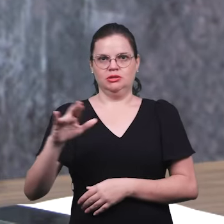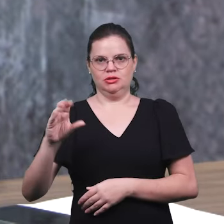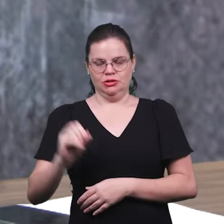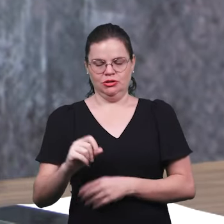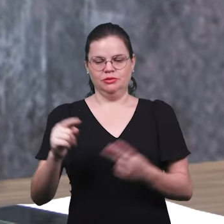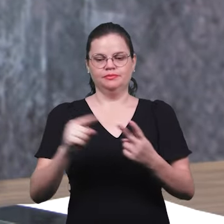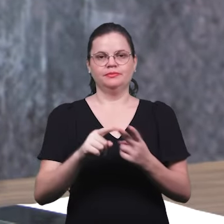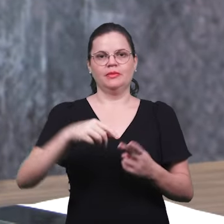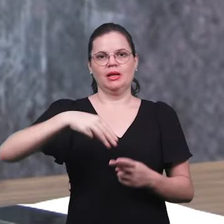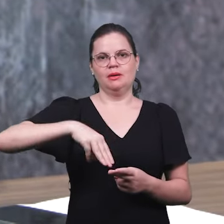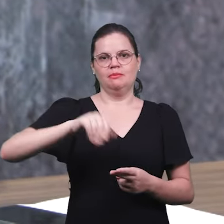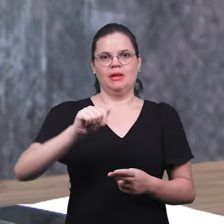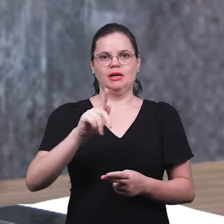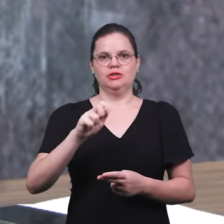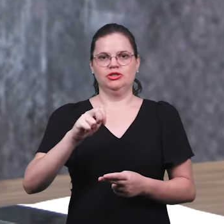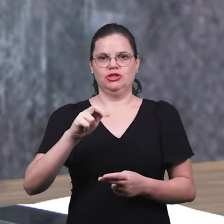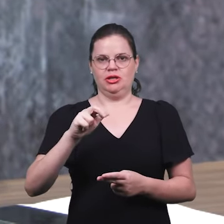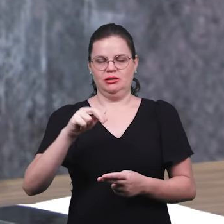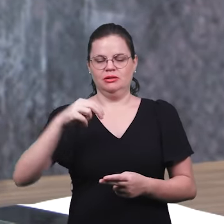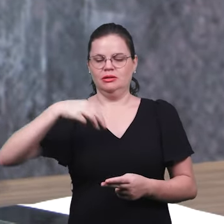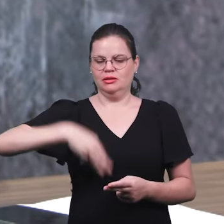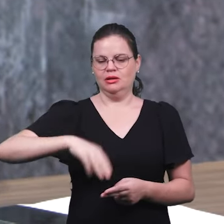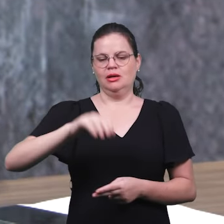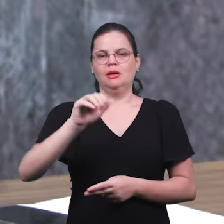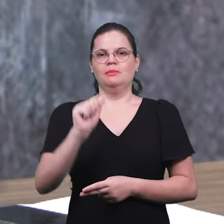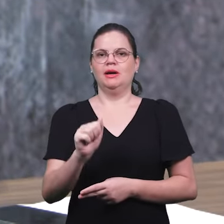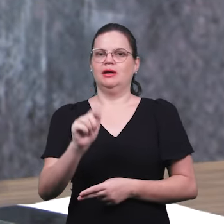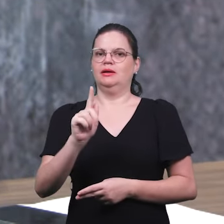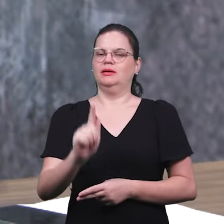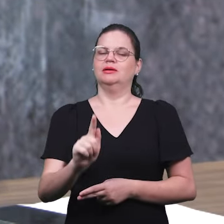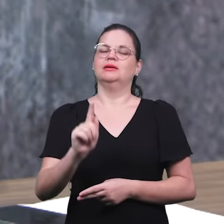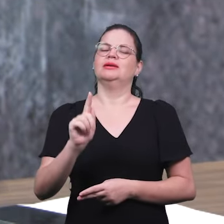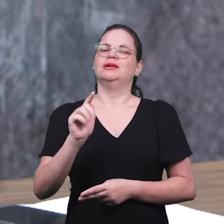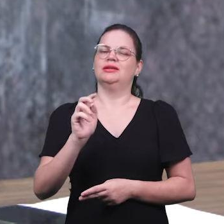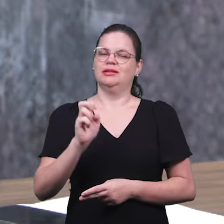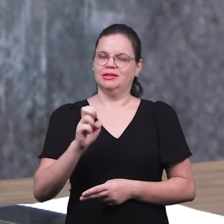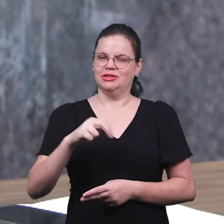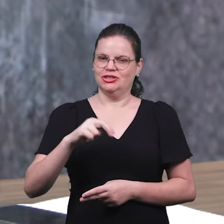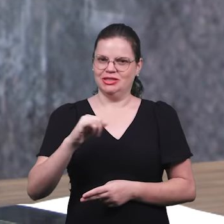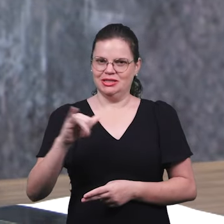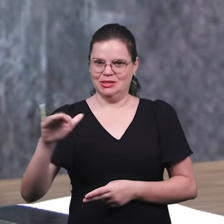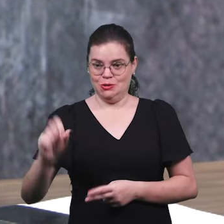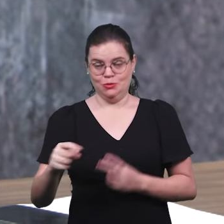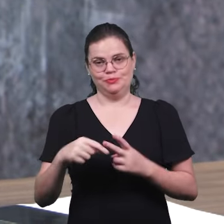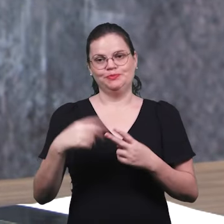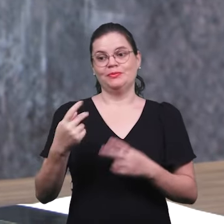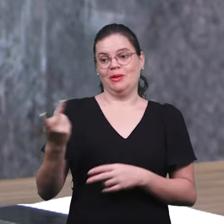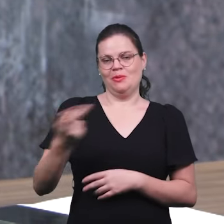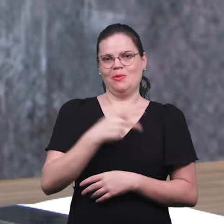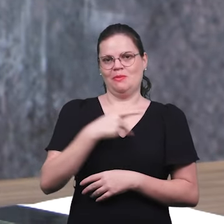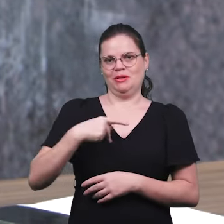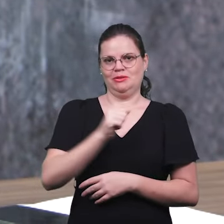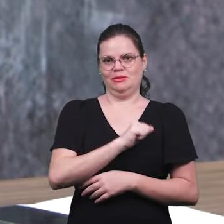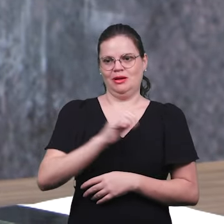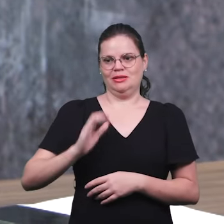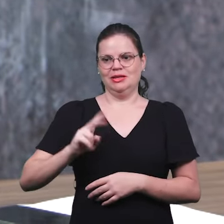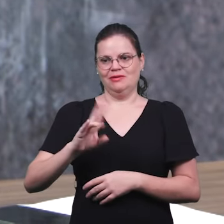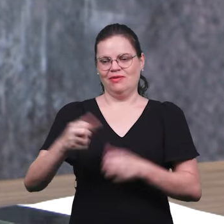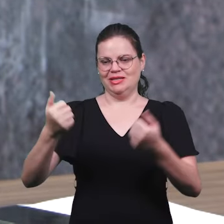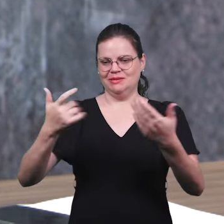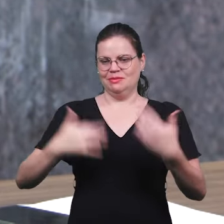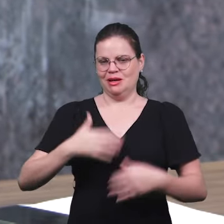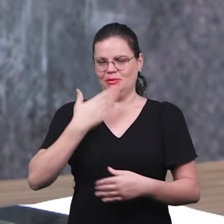fatos que se deram nesse momento, e até por ser da área de exatas, consegue falar com mais objetividade sobre esse